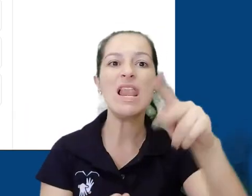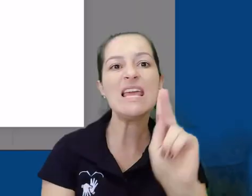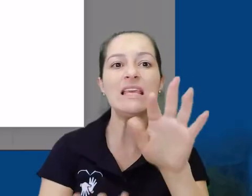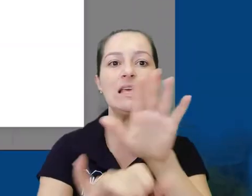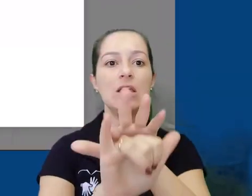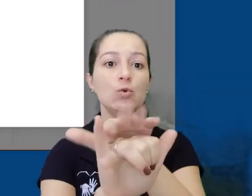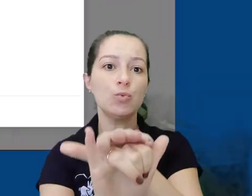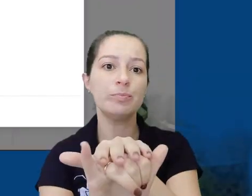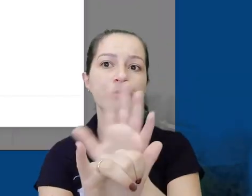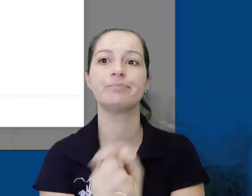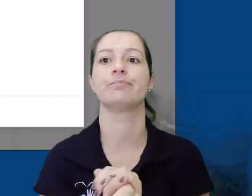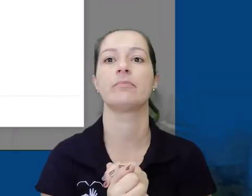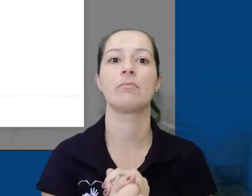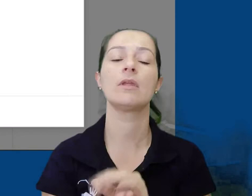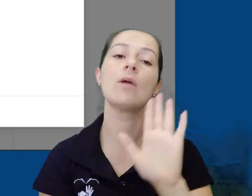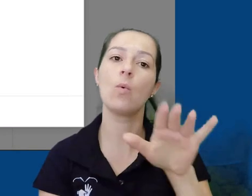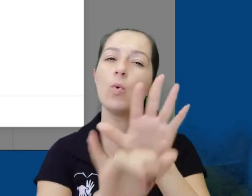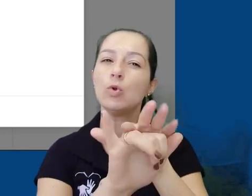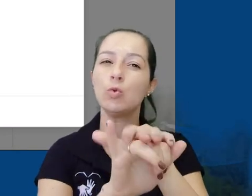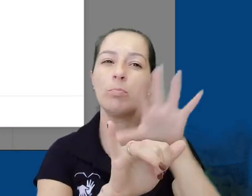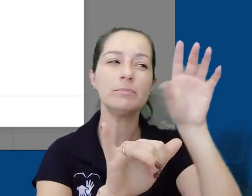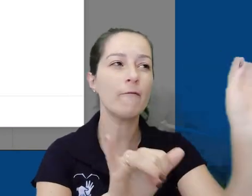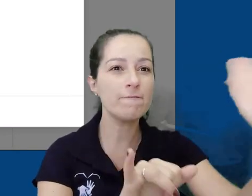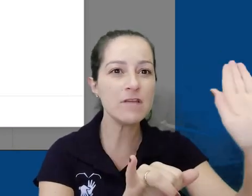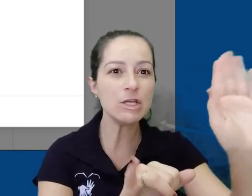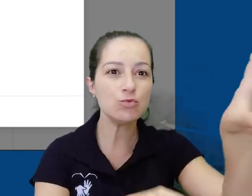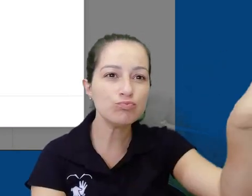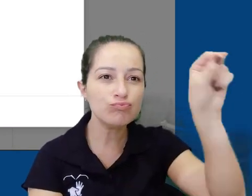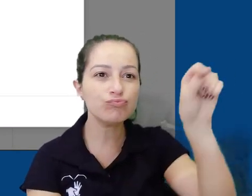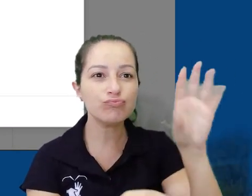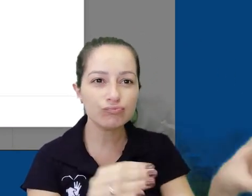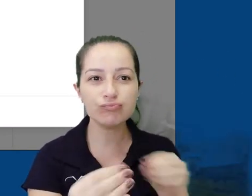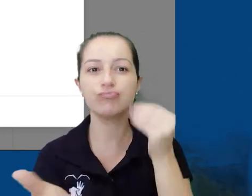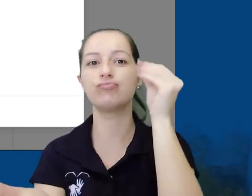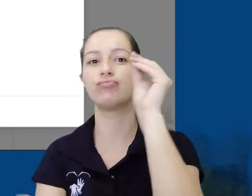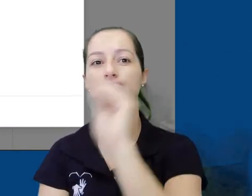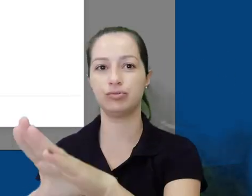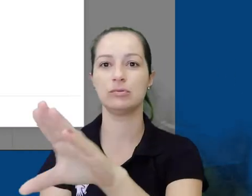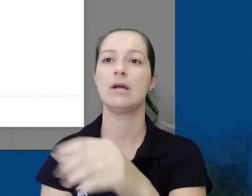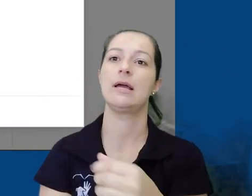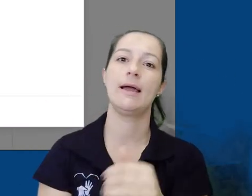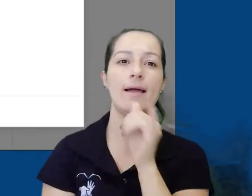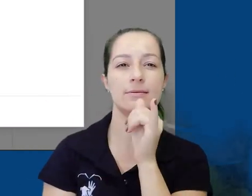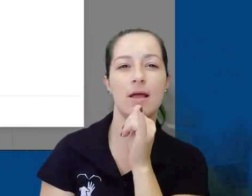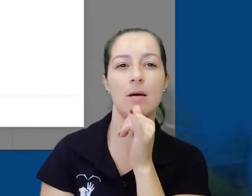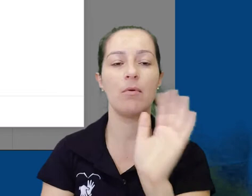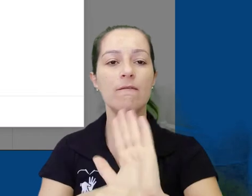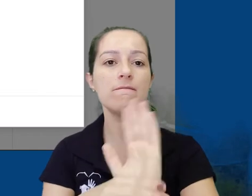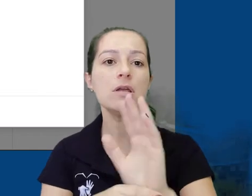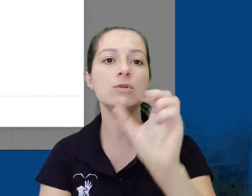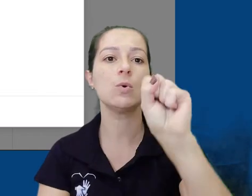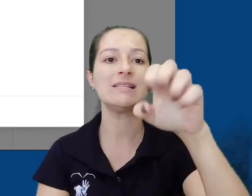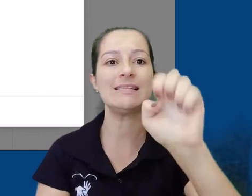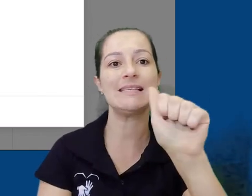e clicar em YouTube nessa opção escolhemos um vídeo diretamente tanta forma YouTube e adicionamos como material escolherem uma animação